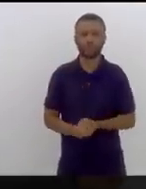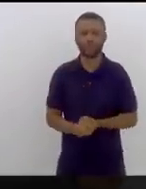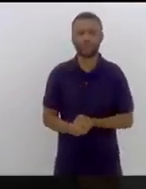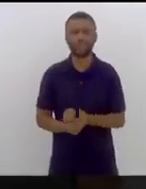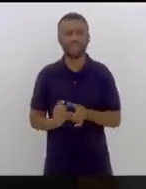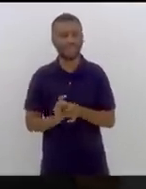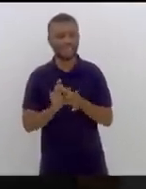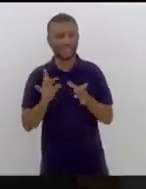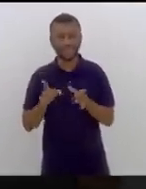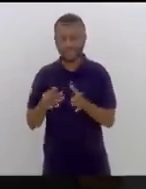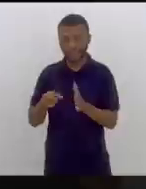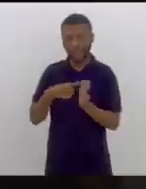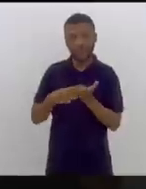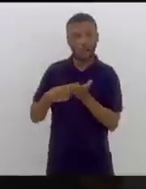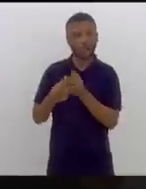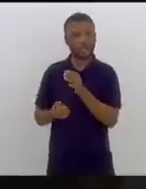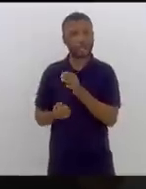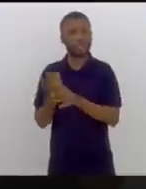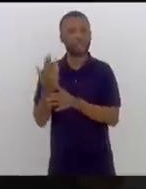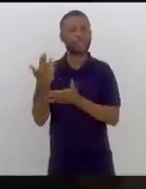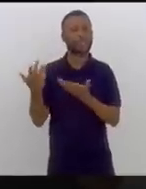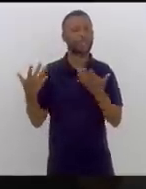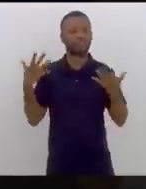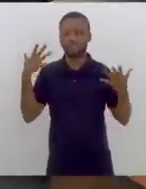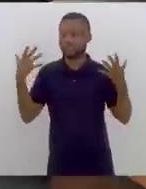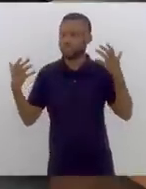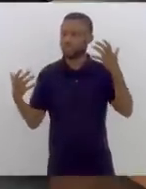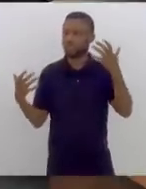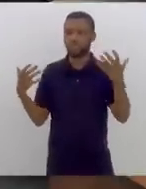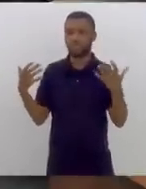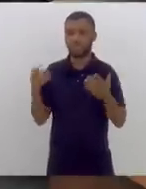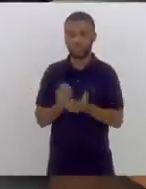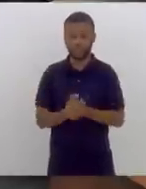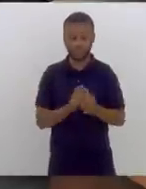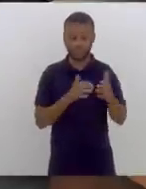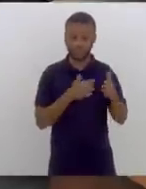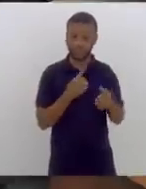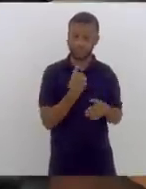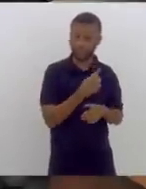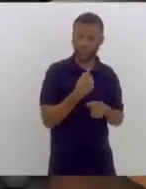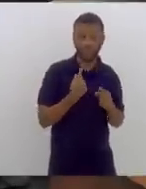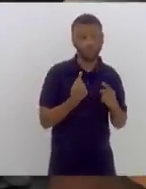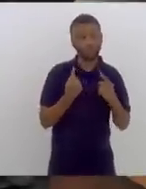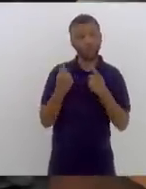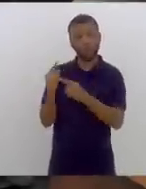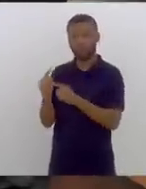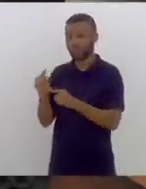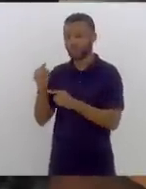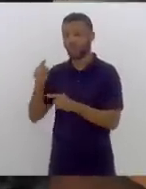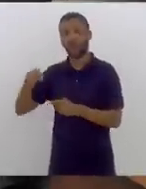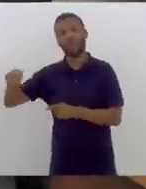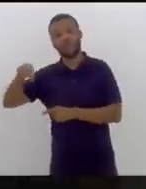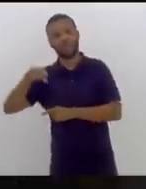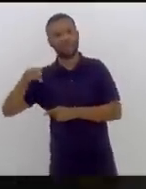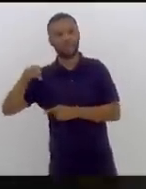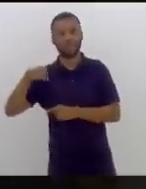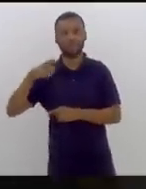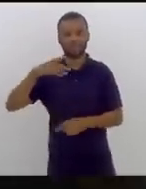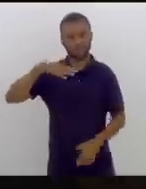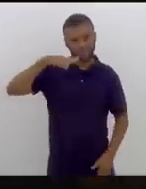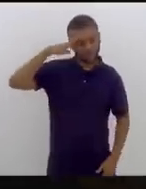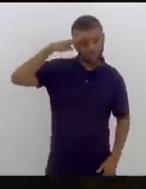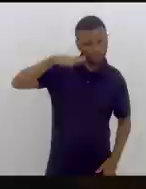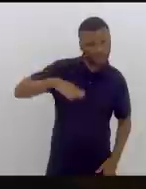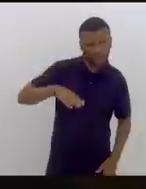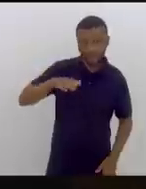que se cria aqui um abismo de nós Contra Eles de Praças contra oficiais de